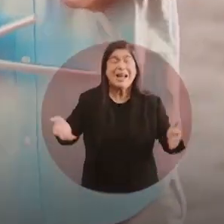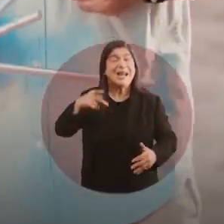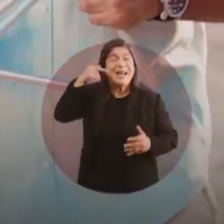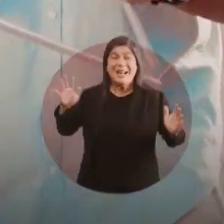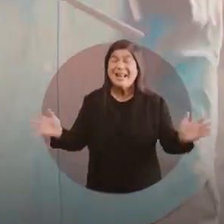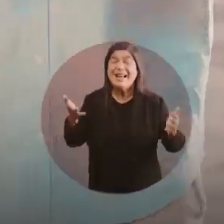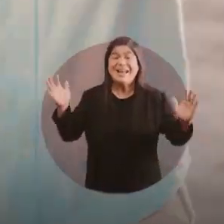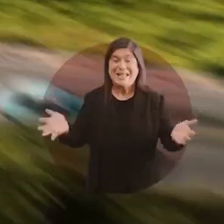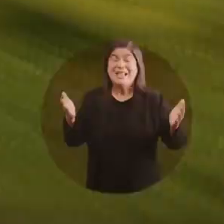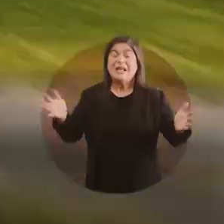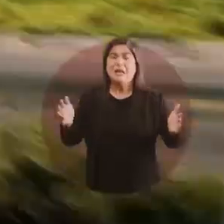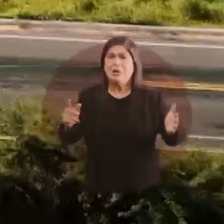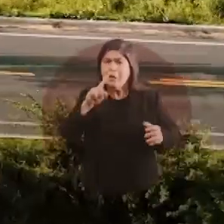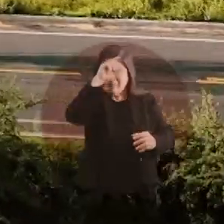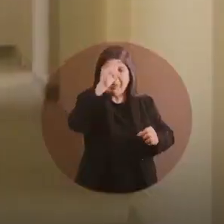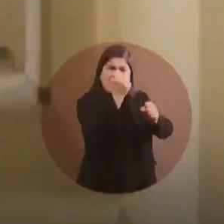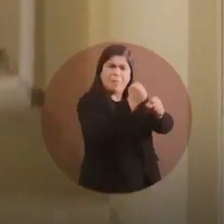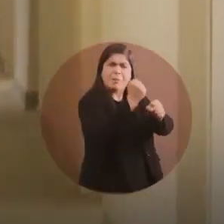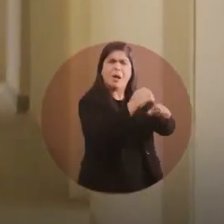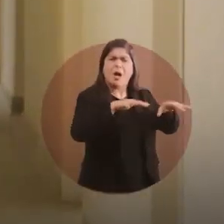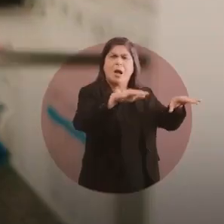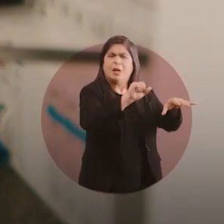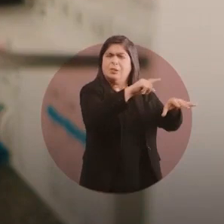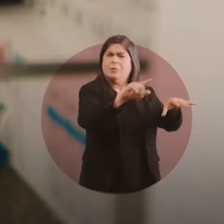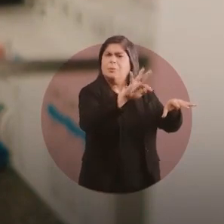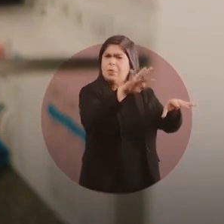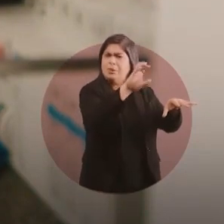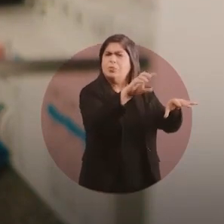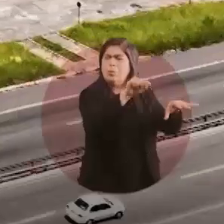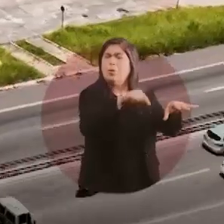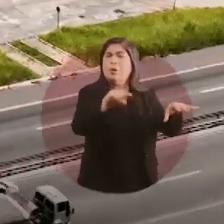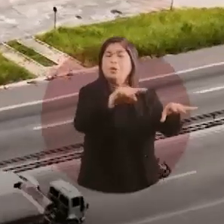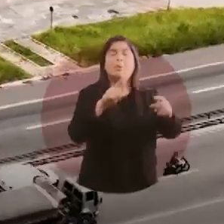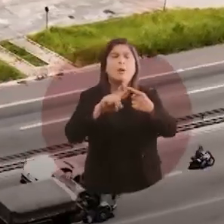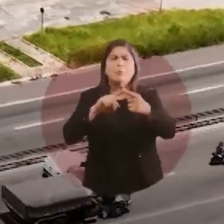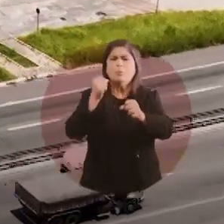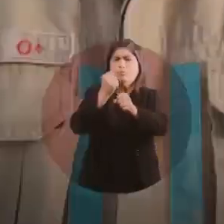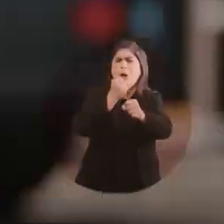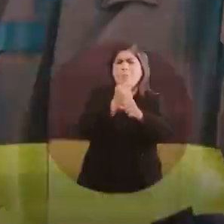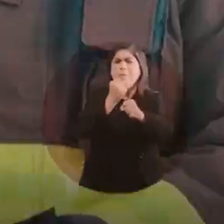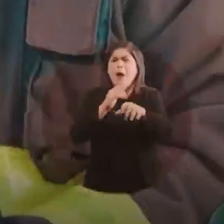vai, Paraíba, vai! As obras no Hospital de São Bento foram retomadas e um novo